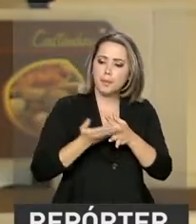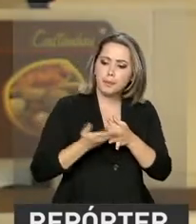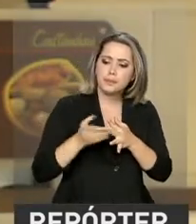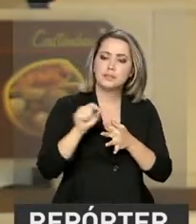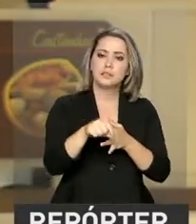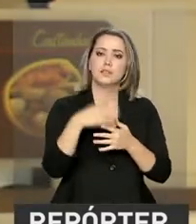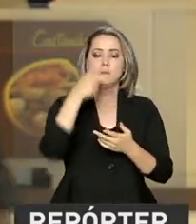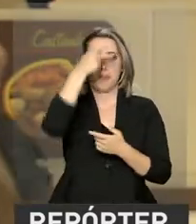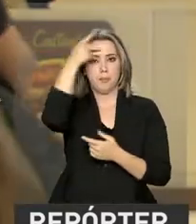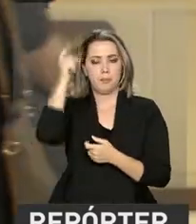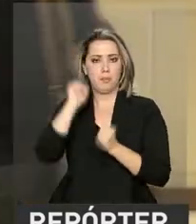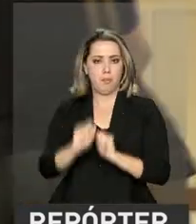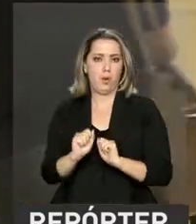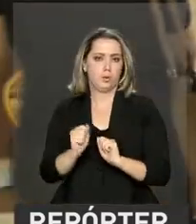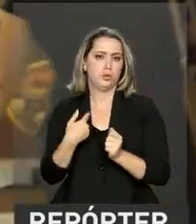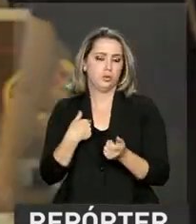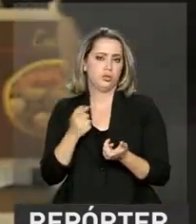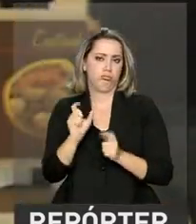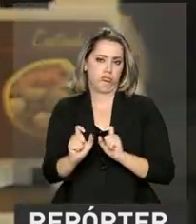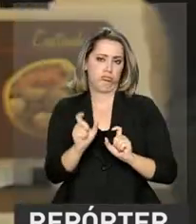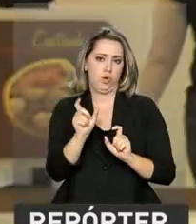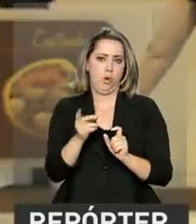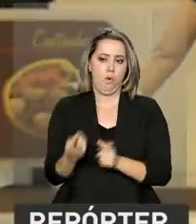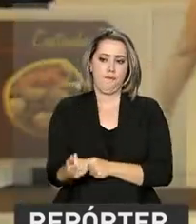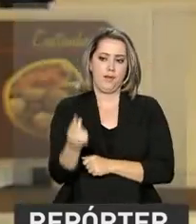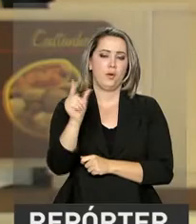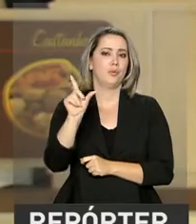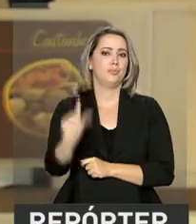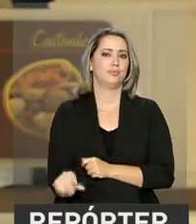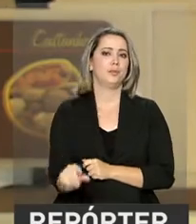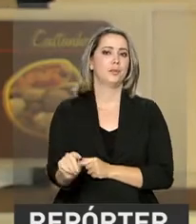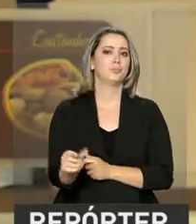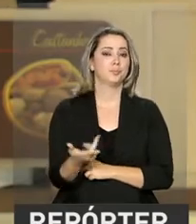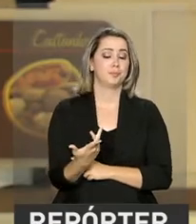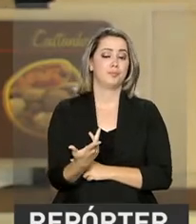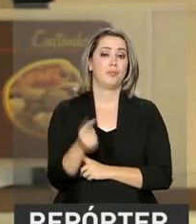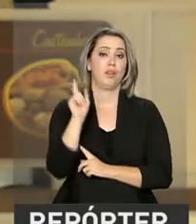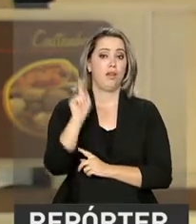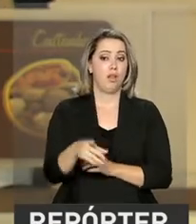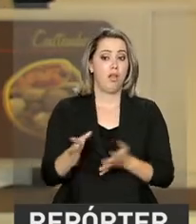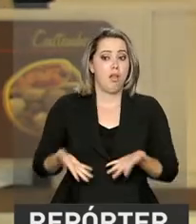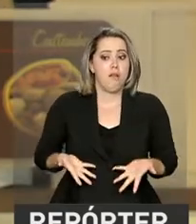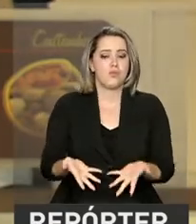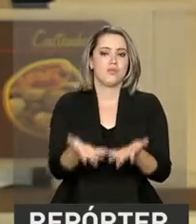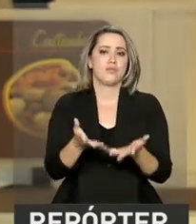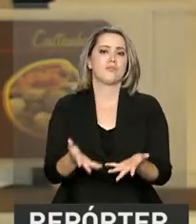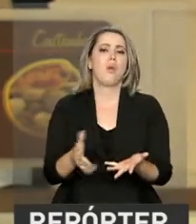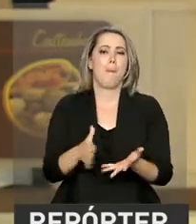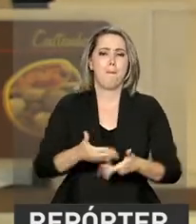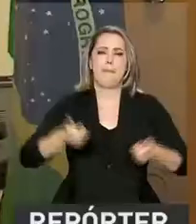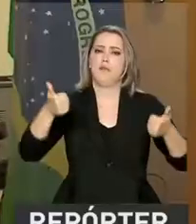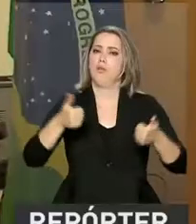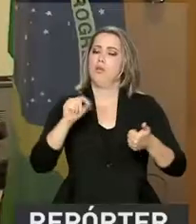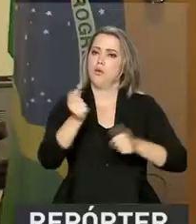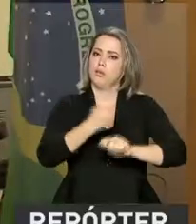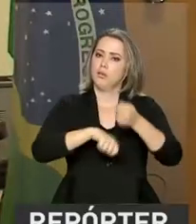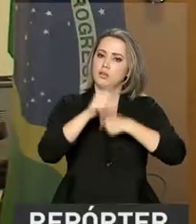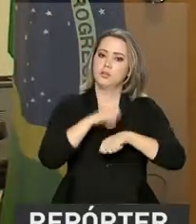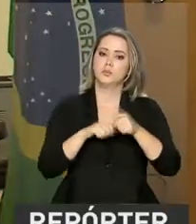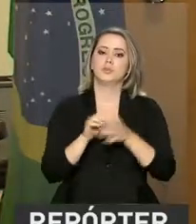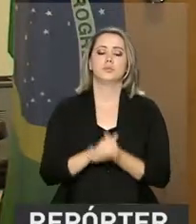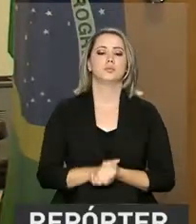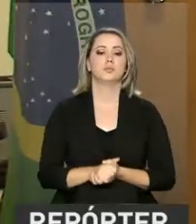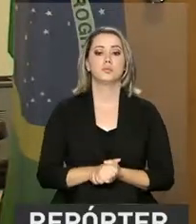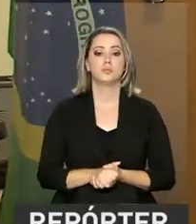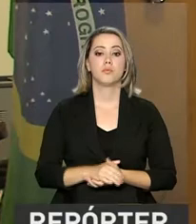podem comprar a prazo com o custo menor em cada parcela é uma injeção de ânimo na economia com a economia dá sinais